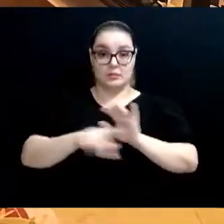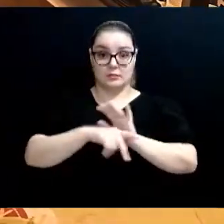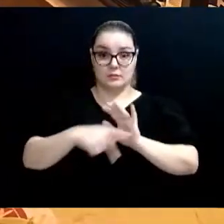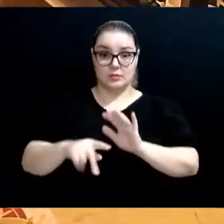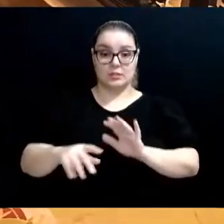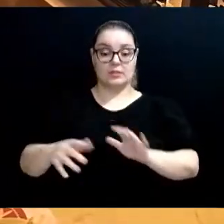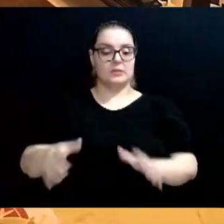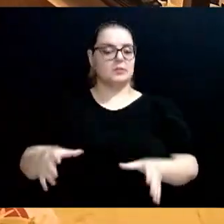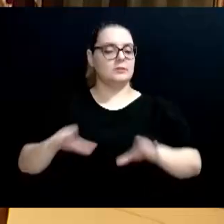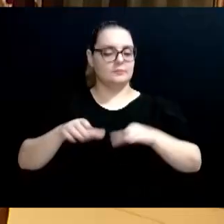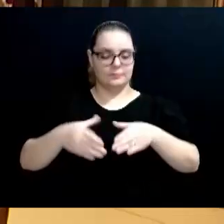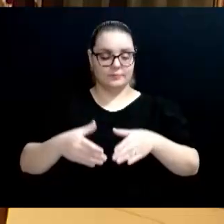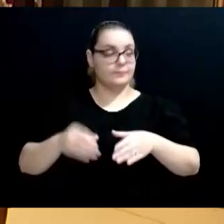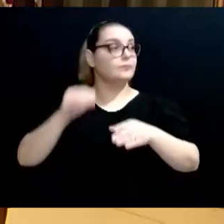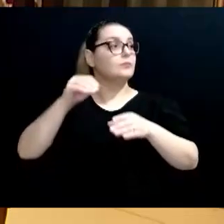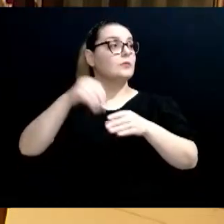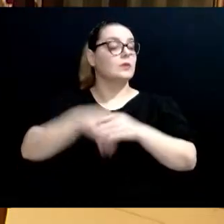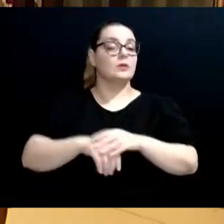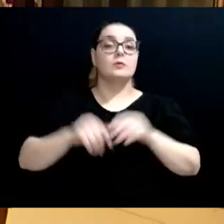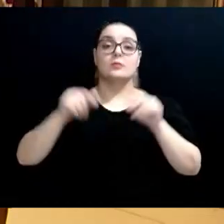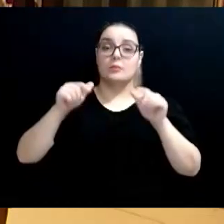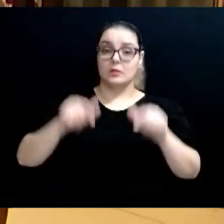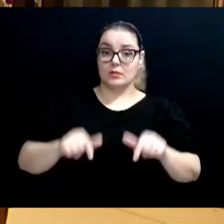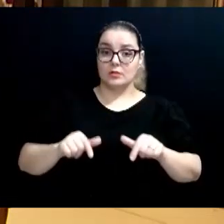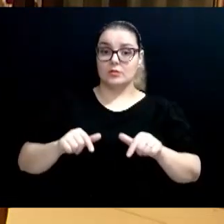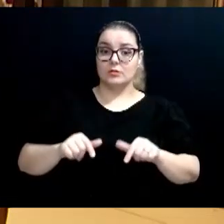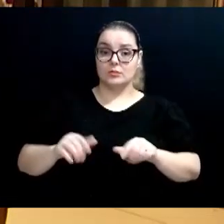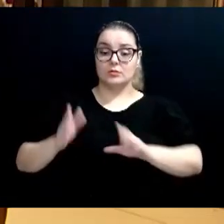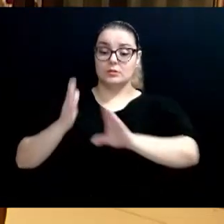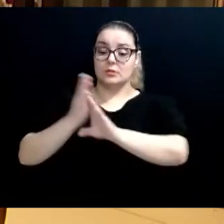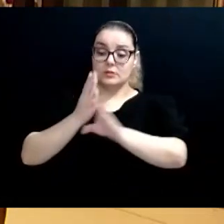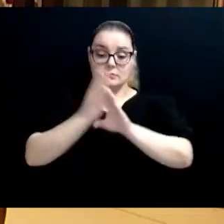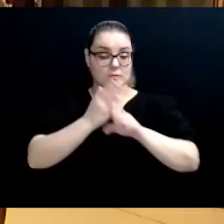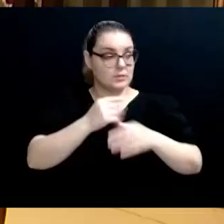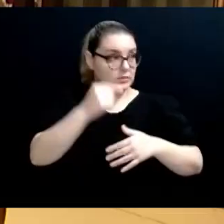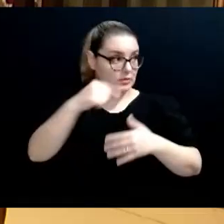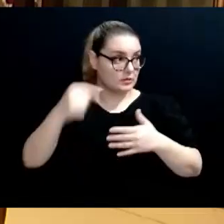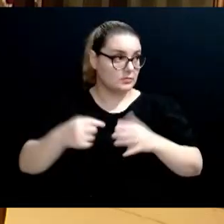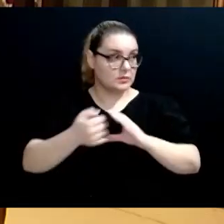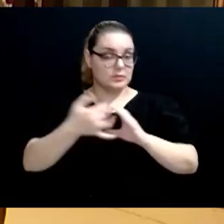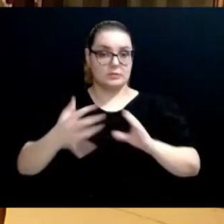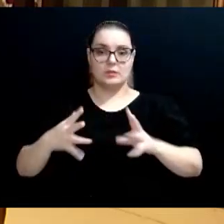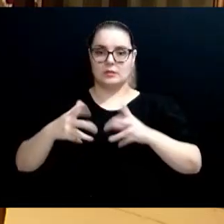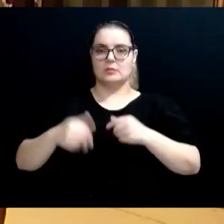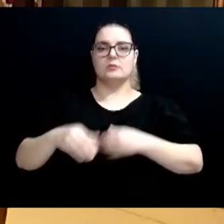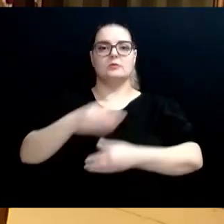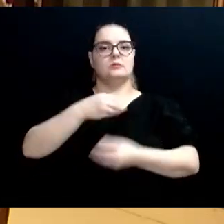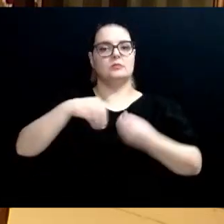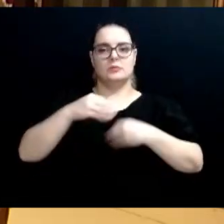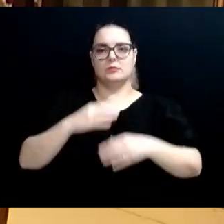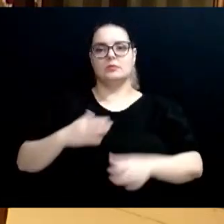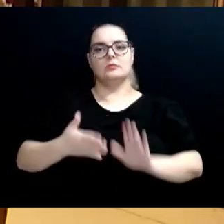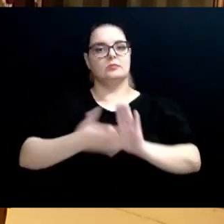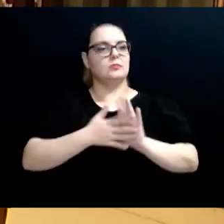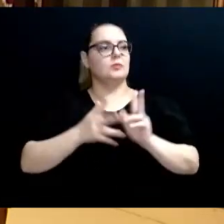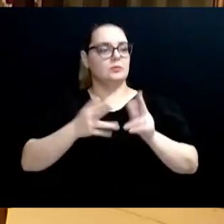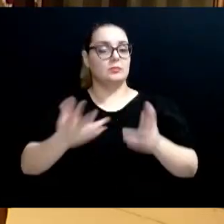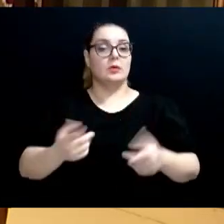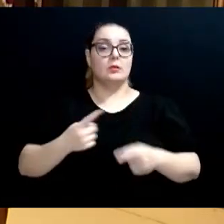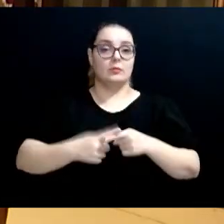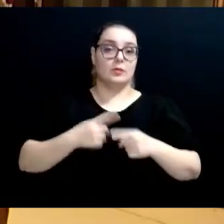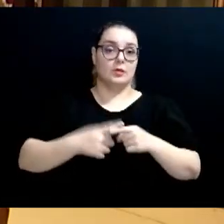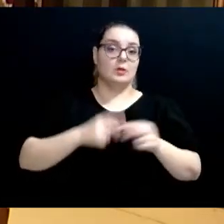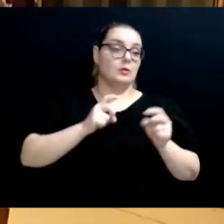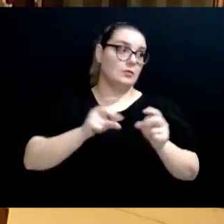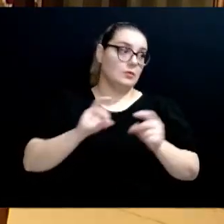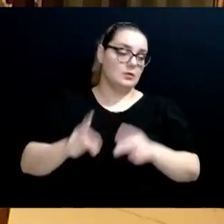mantêm uma loja sozinho, né? Então, isso que a gente fica muito feliz deles perceberem que eles fazem parte desse grupo, eles estão dentro de um